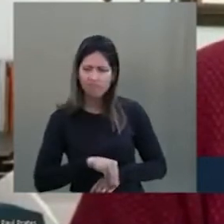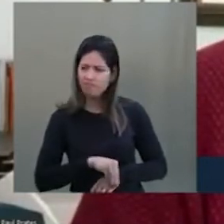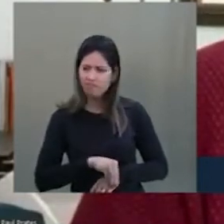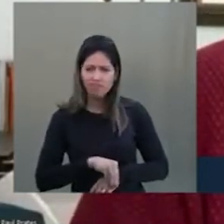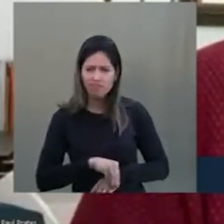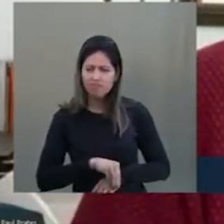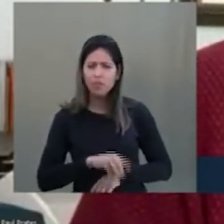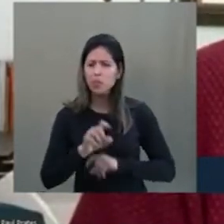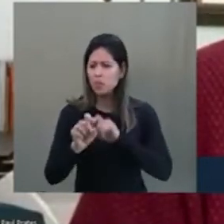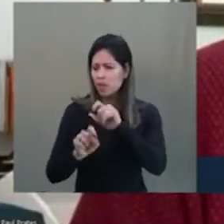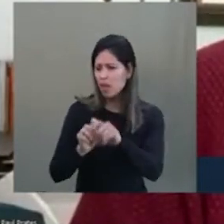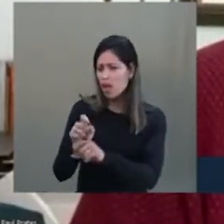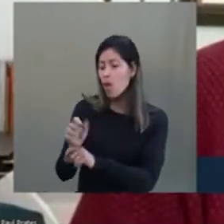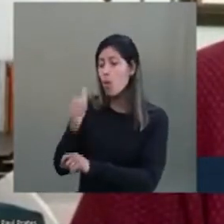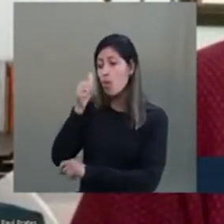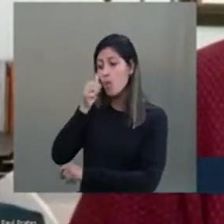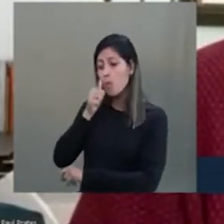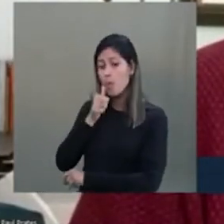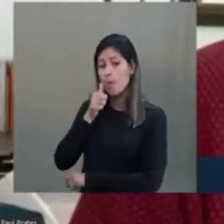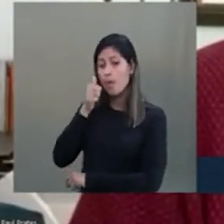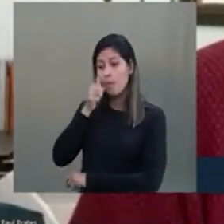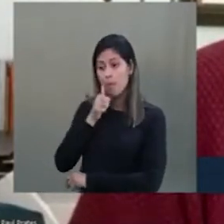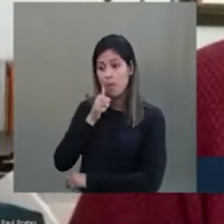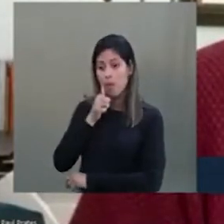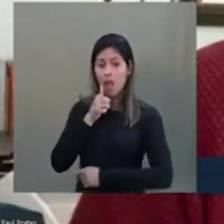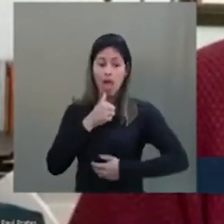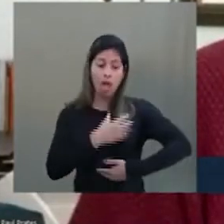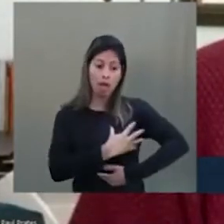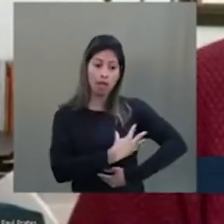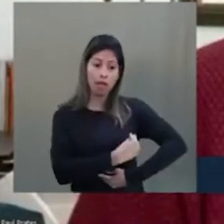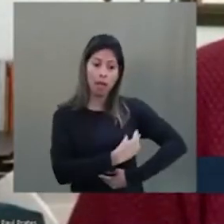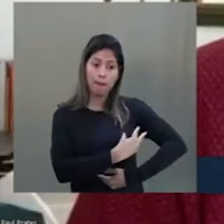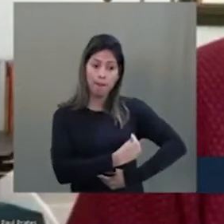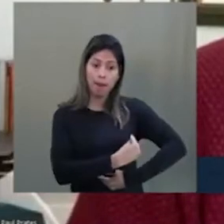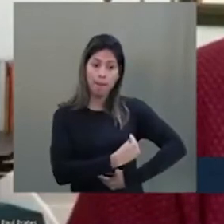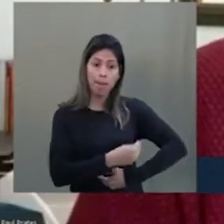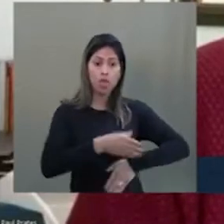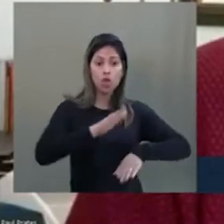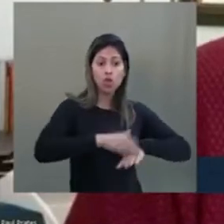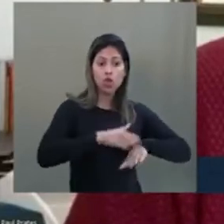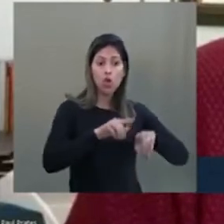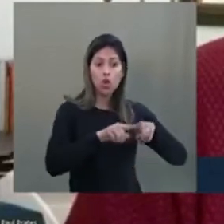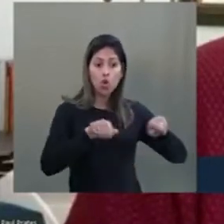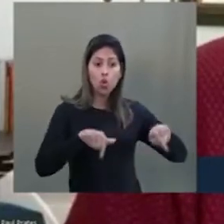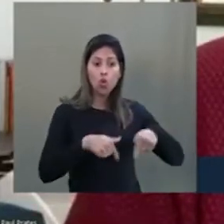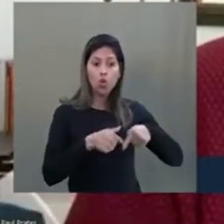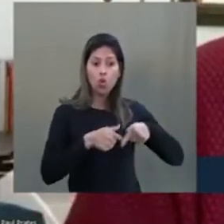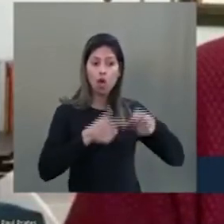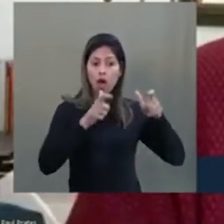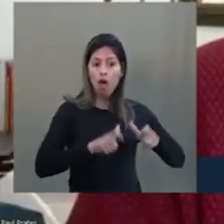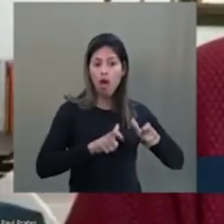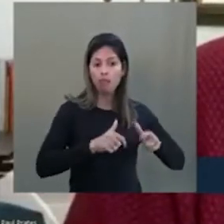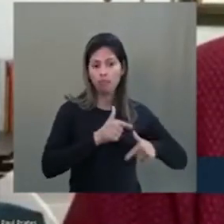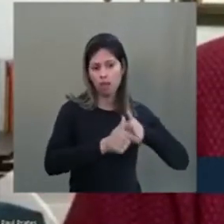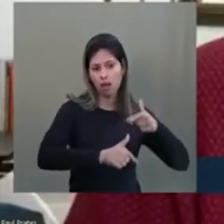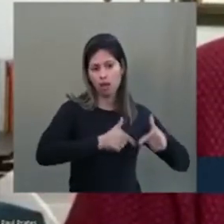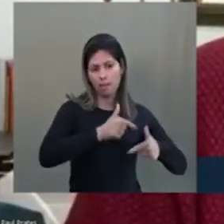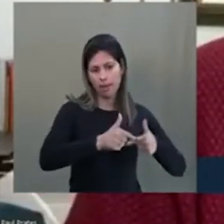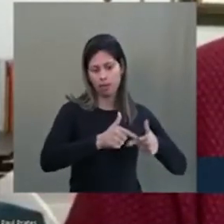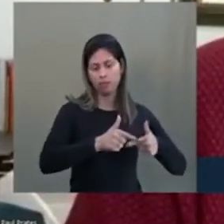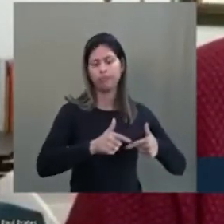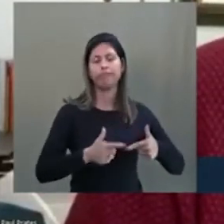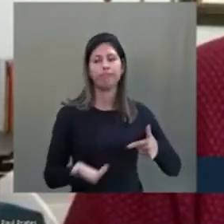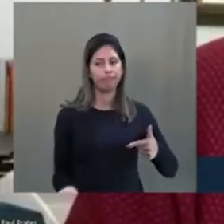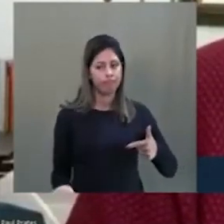uma mulher que amamenta no local de trabalho. Eu acho que até posso depois passar, eu mesmo também me